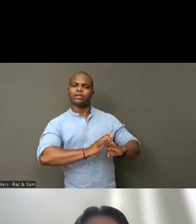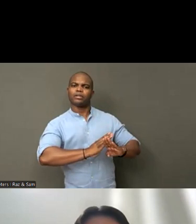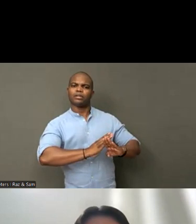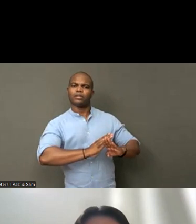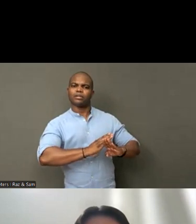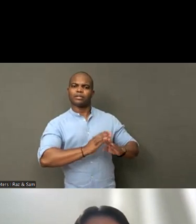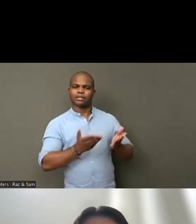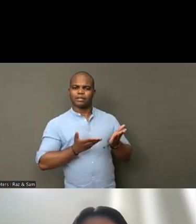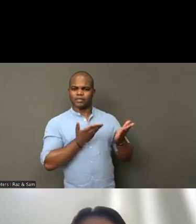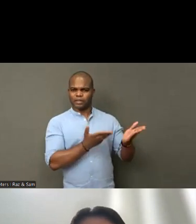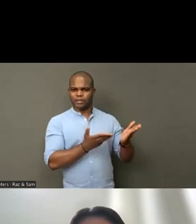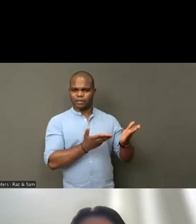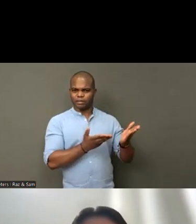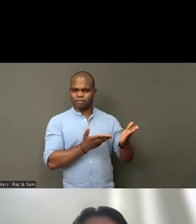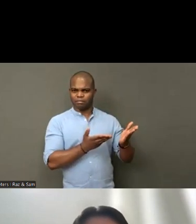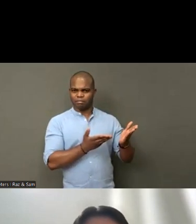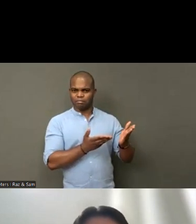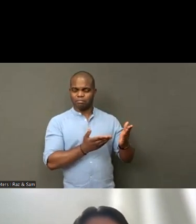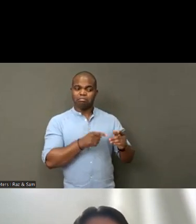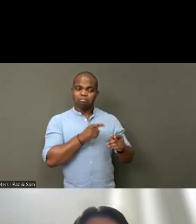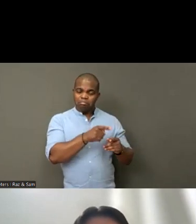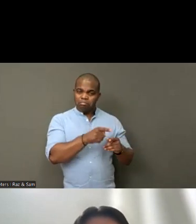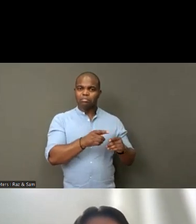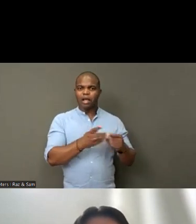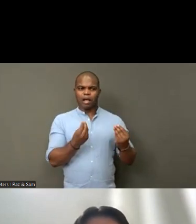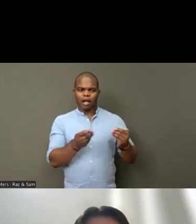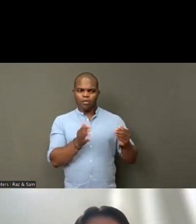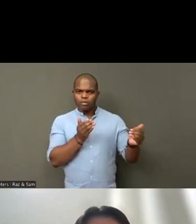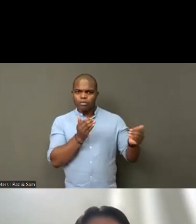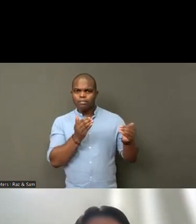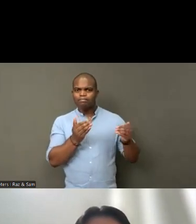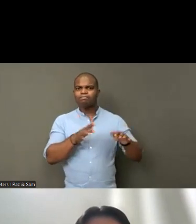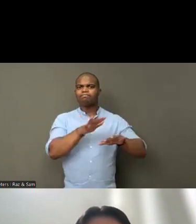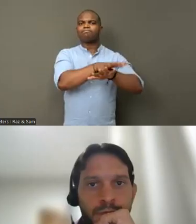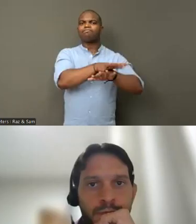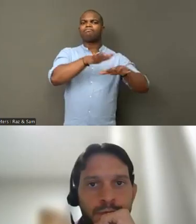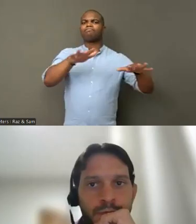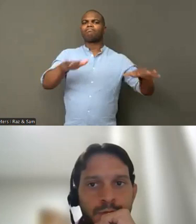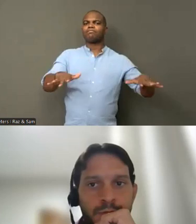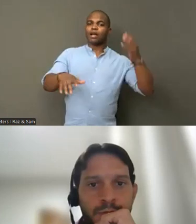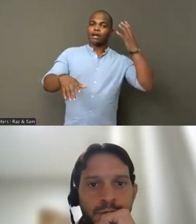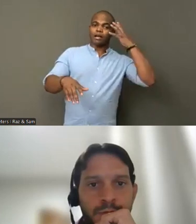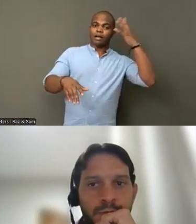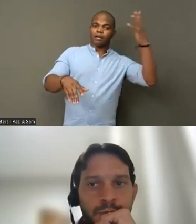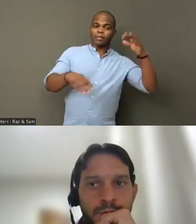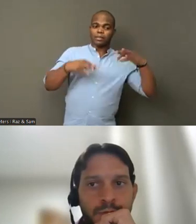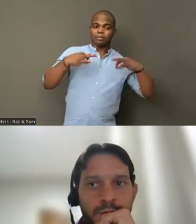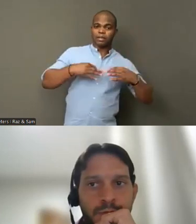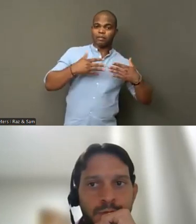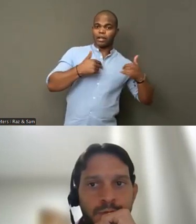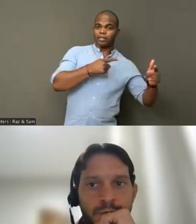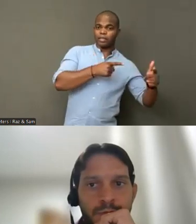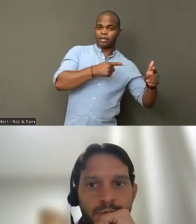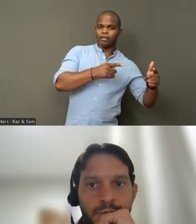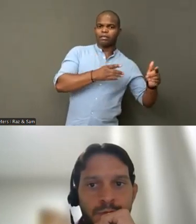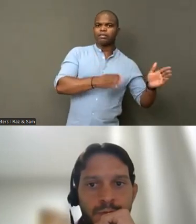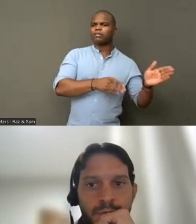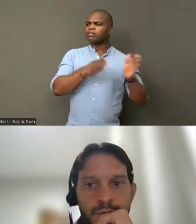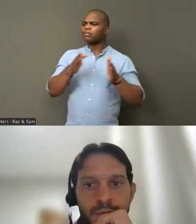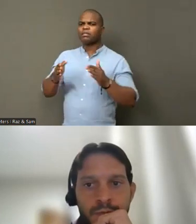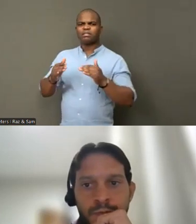Frequentemente são gerenciados de forma separadas nos Ministérios da Saúde a nível mais elevado. Como é que a Guiana está abordando esse